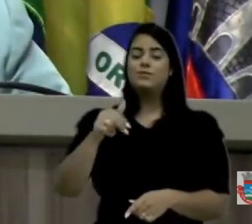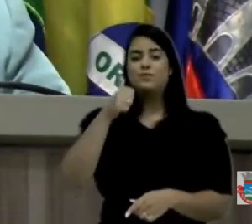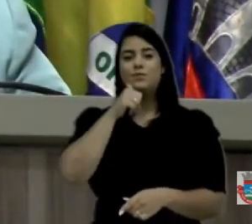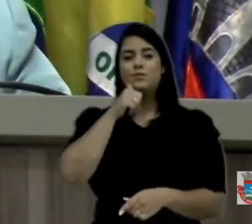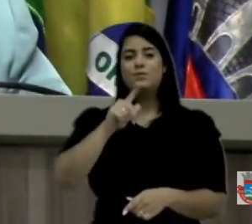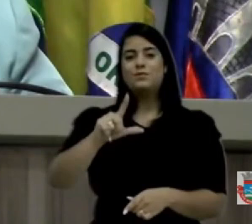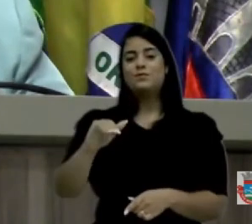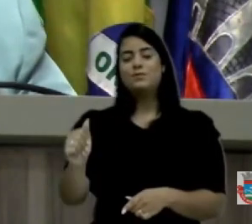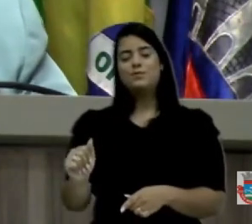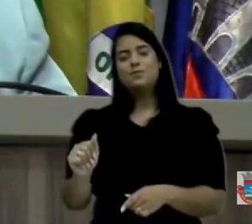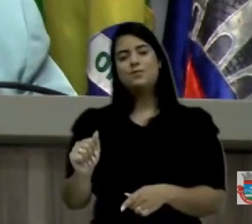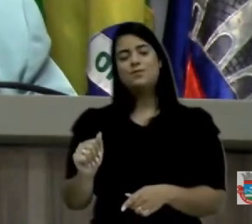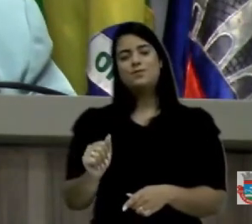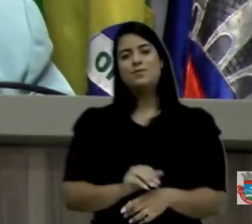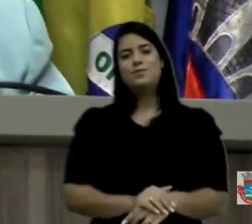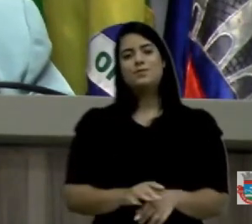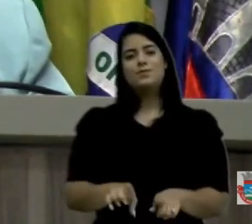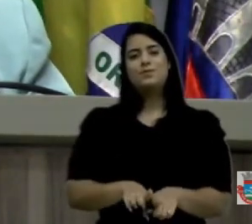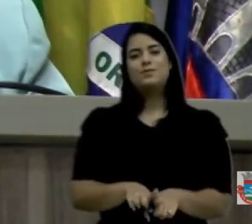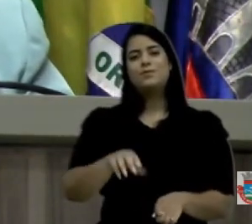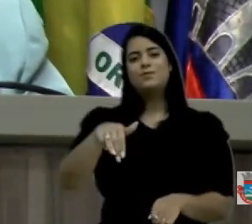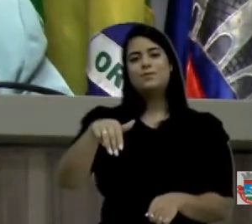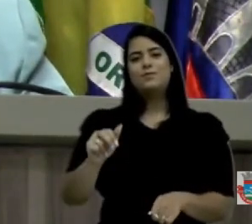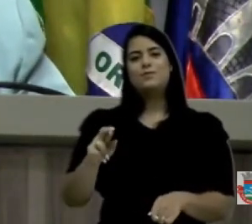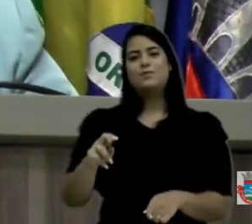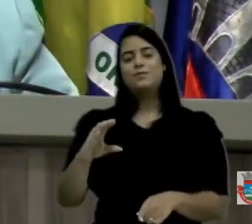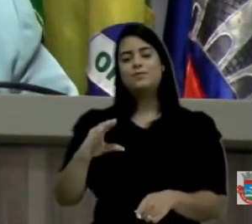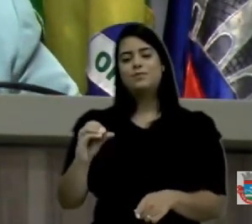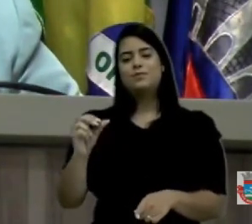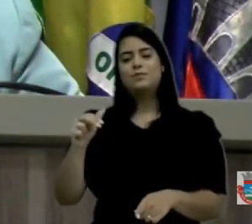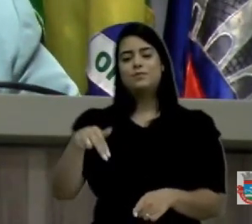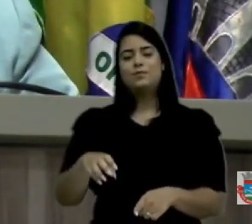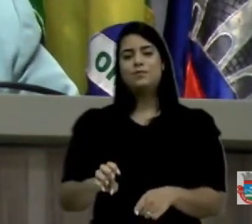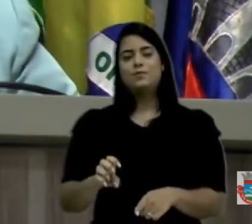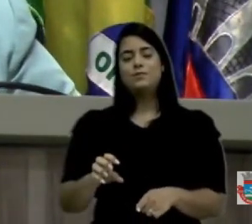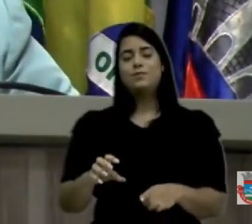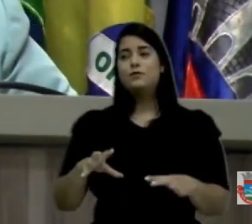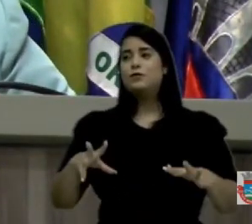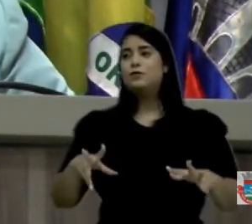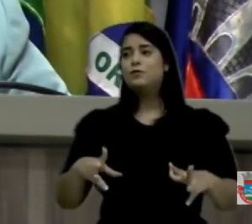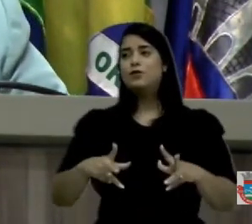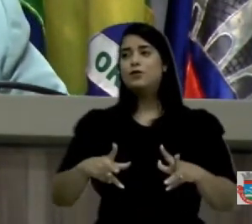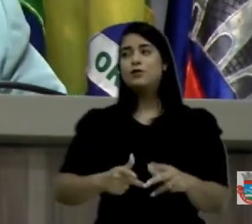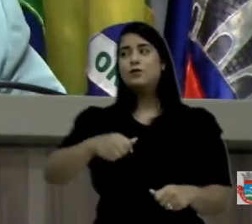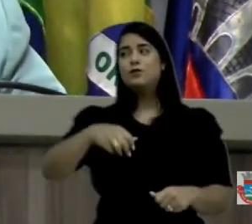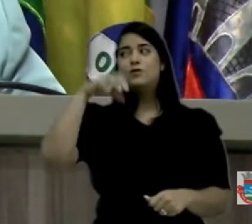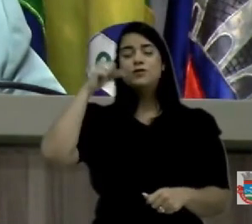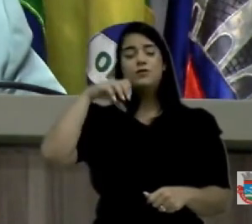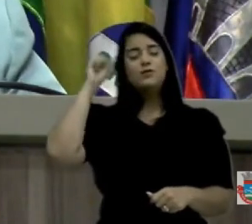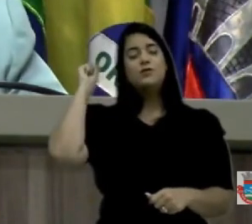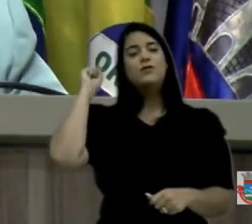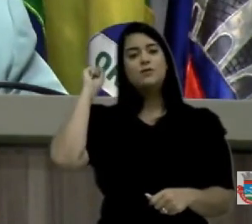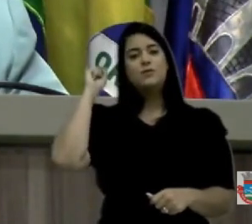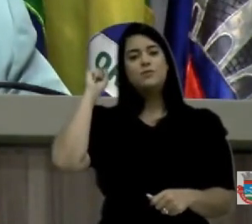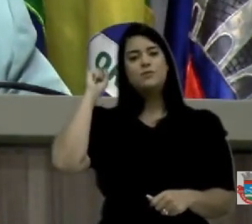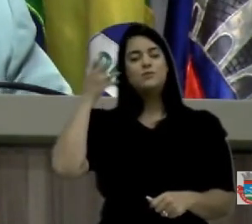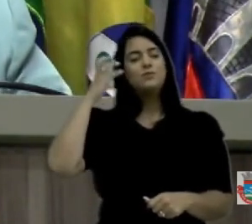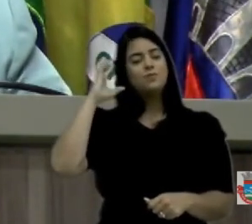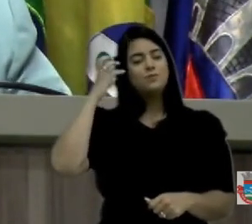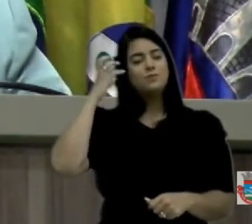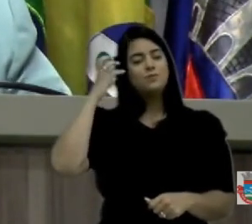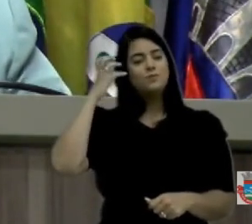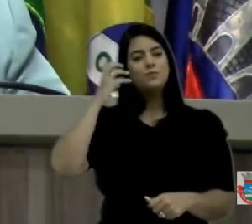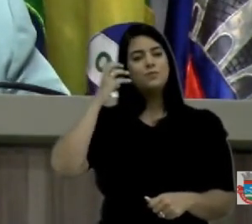acompanha toda a semana também a Marcone mototaxi enfim a todo que tá nos ouvindo através dessa da rádio